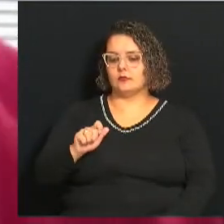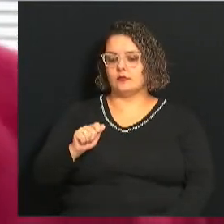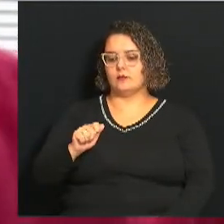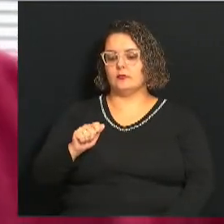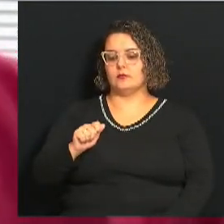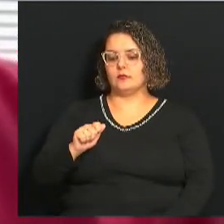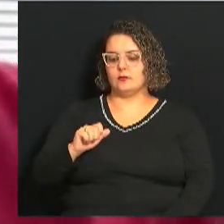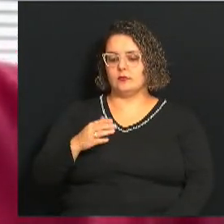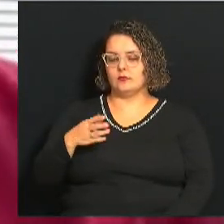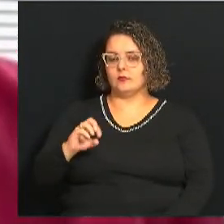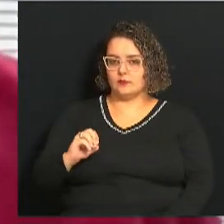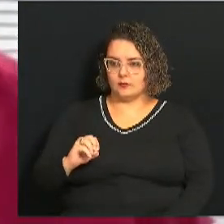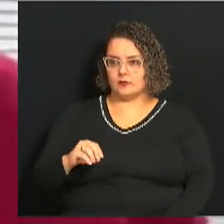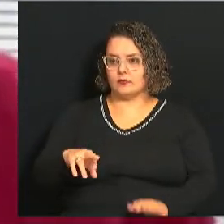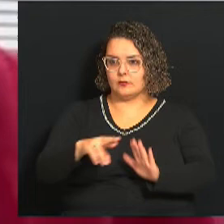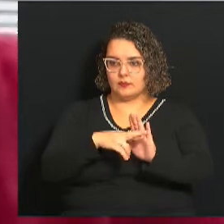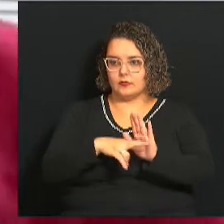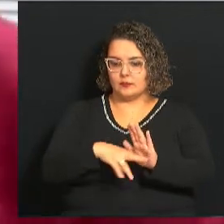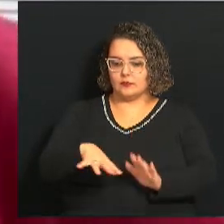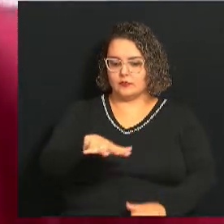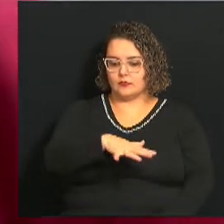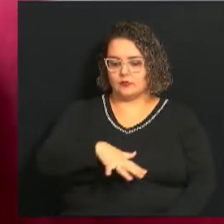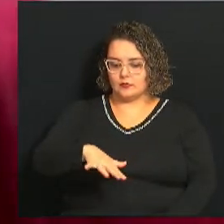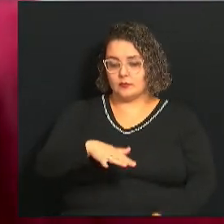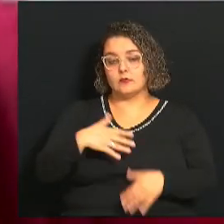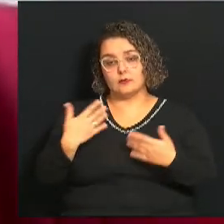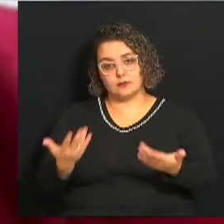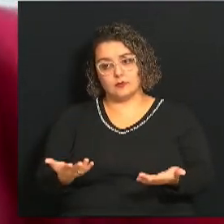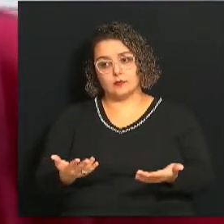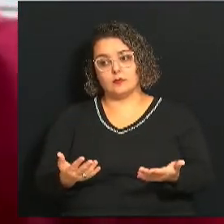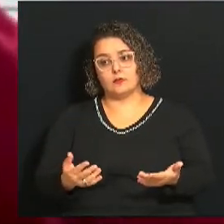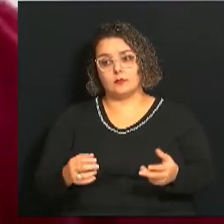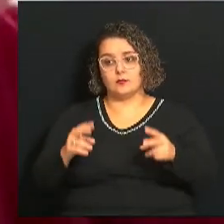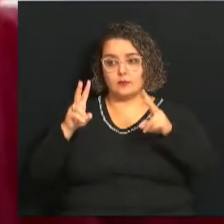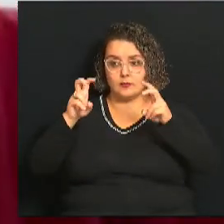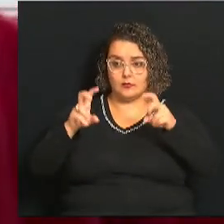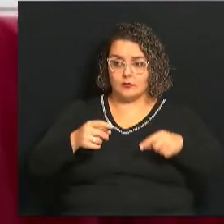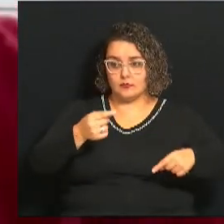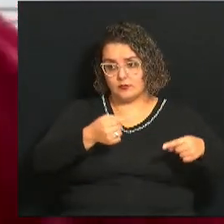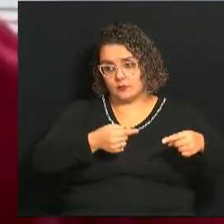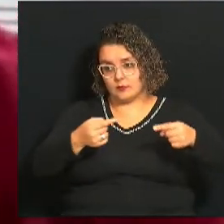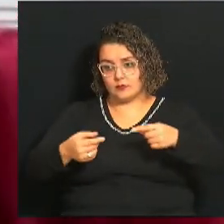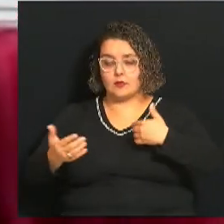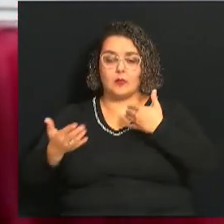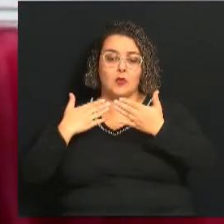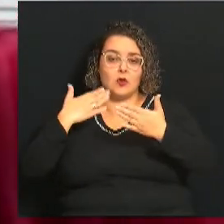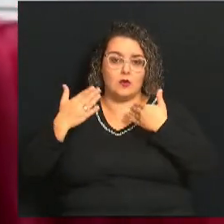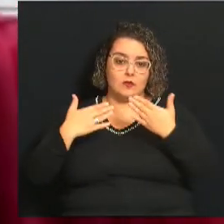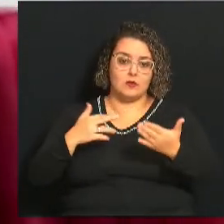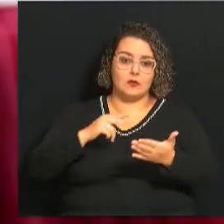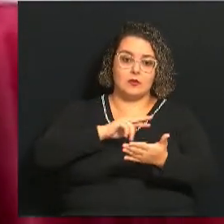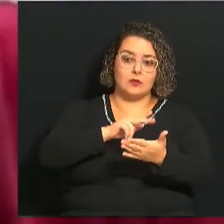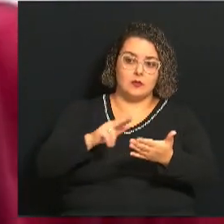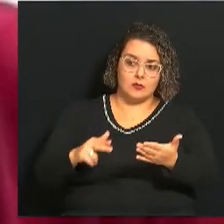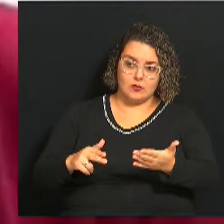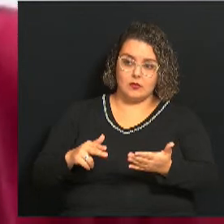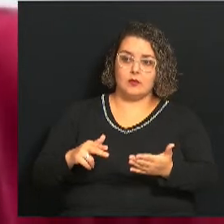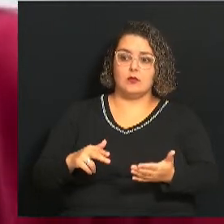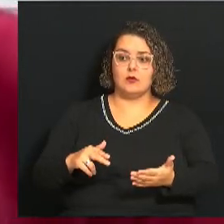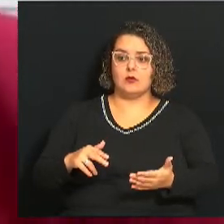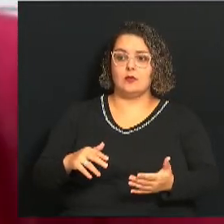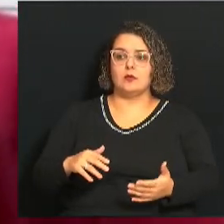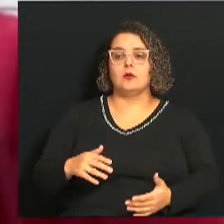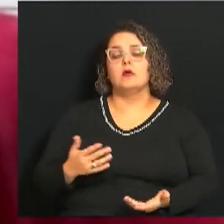nossas regras do setor aqui. Então, assim, esse também é um assunto bastante polêmico, nós temos conversado bastante com a Paulela e estamos